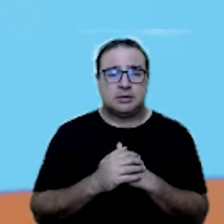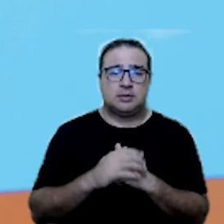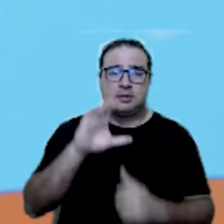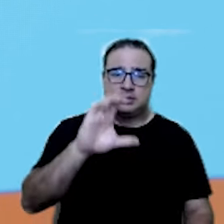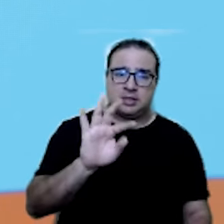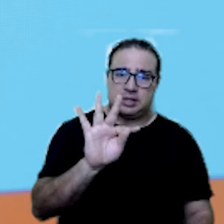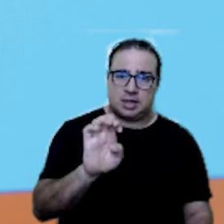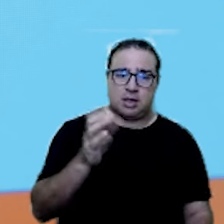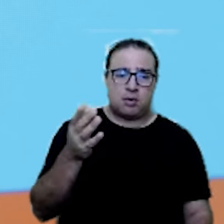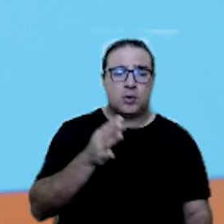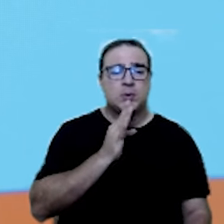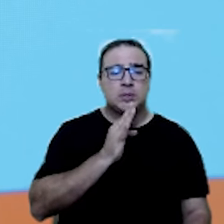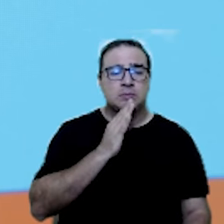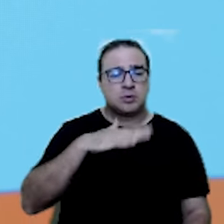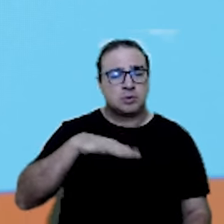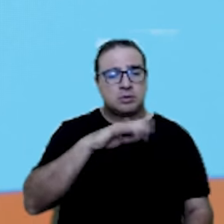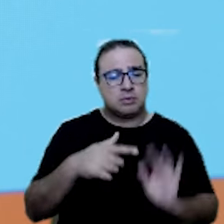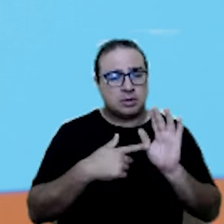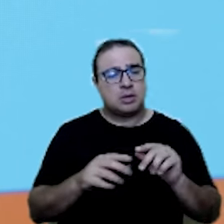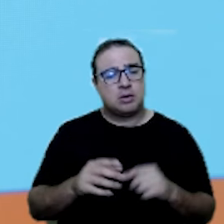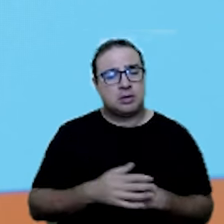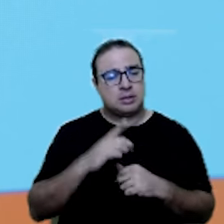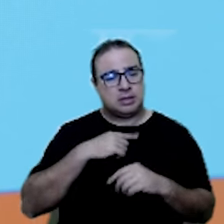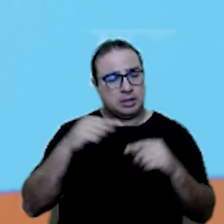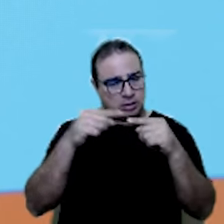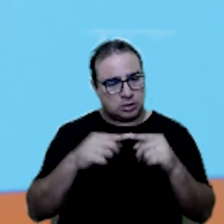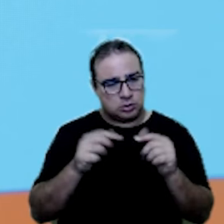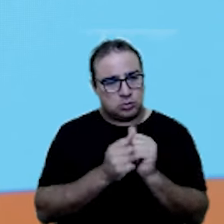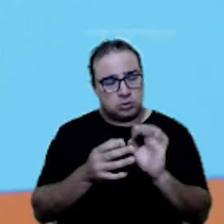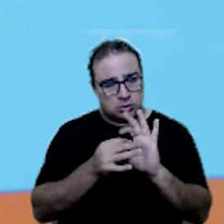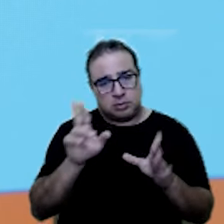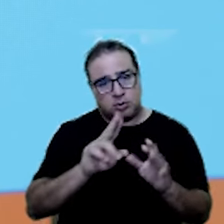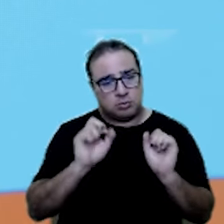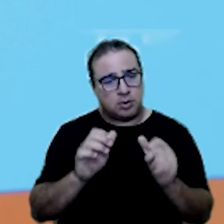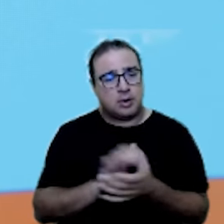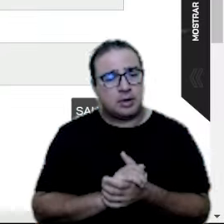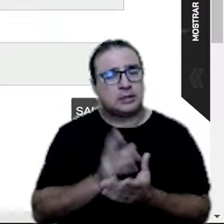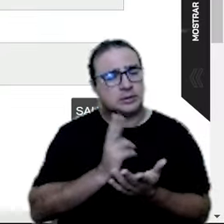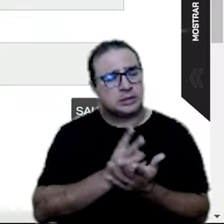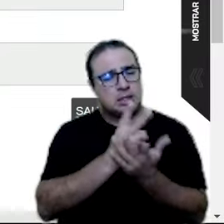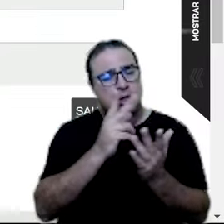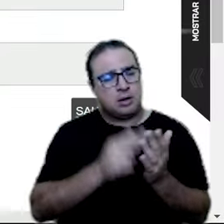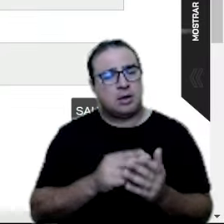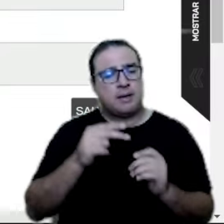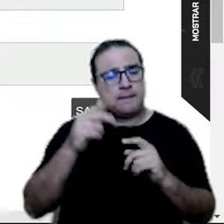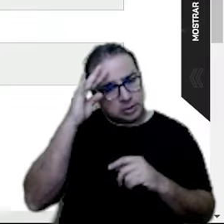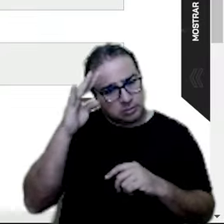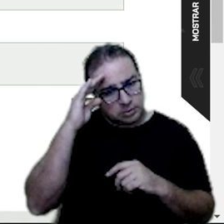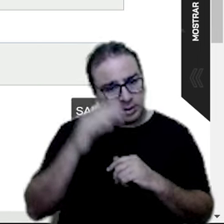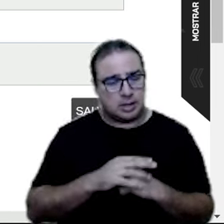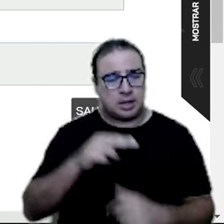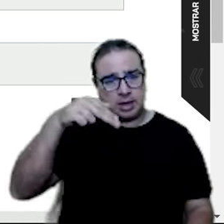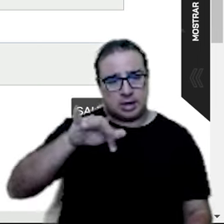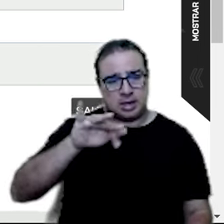o CTE hoje né o conhecimento de transporte também é um programa que tá aqui tá disponível para uso ele segue a mesma linha de